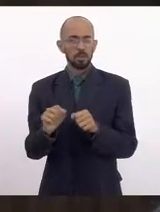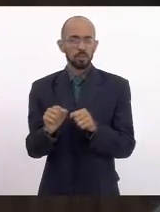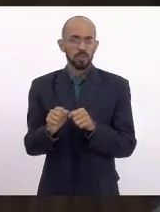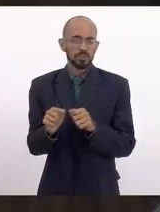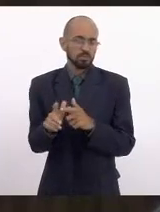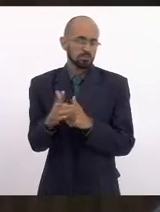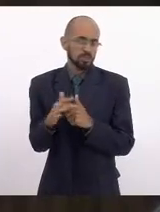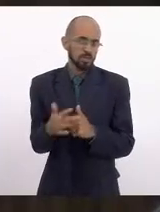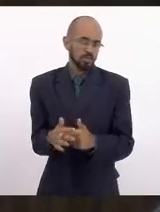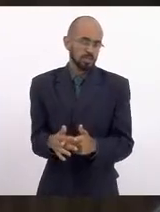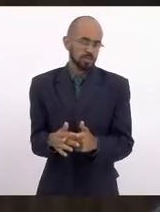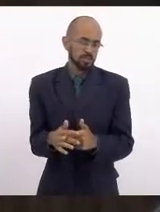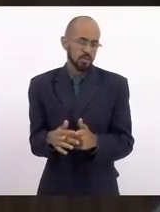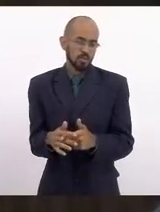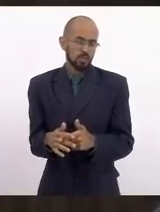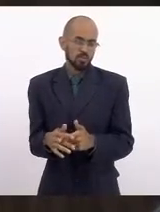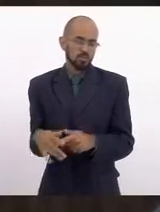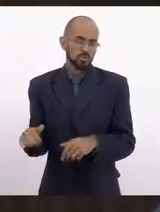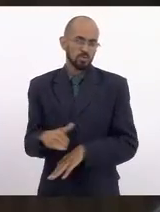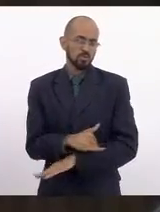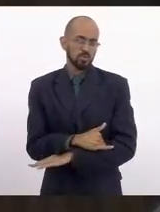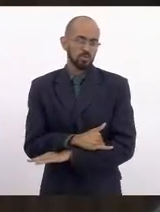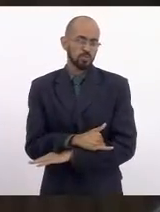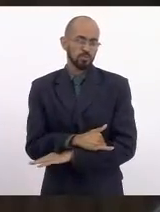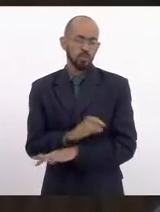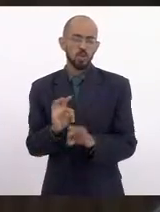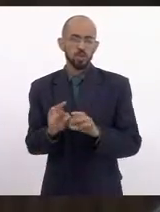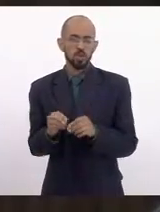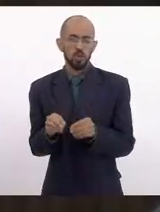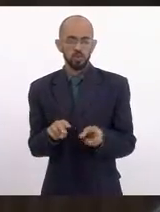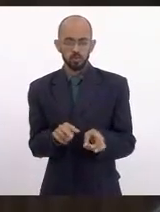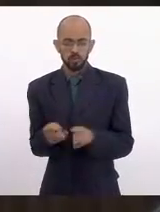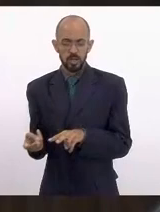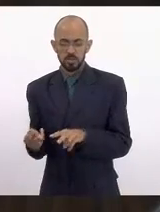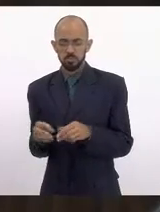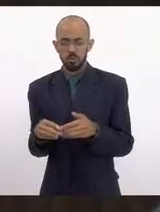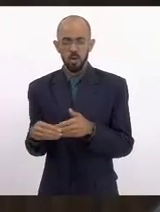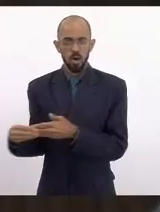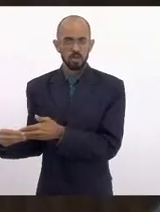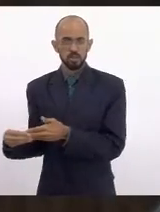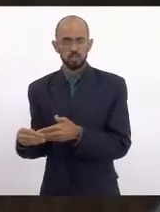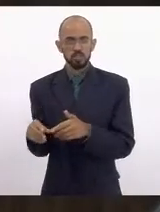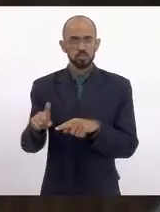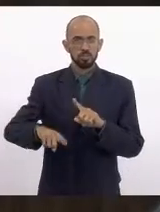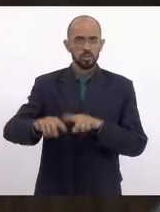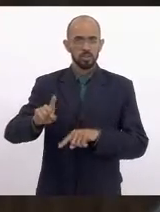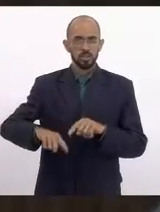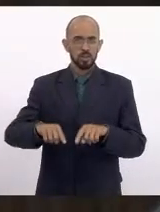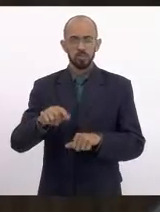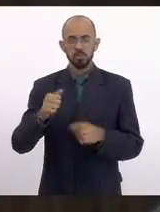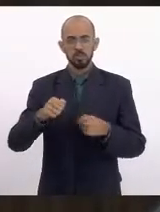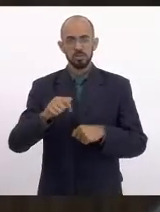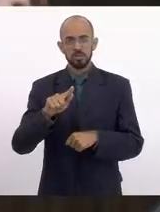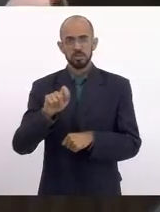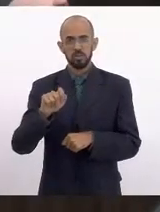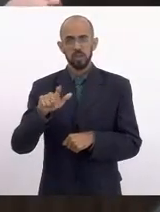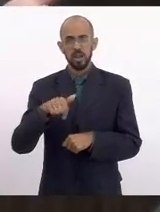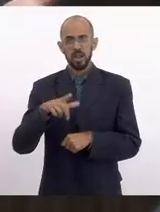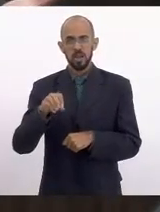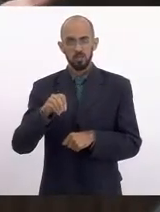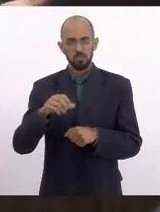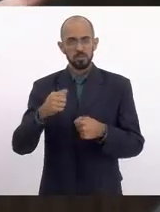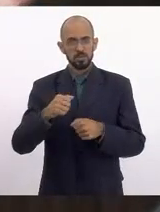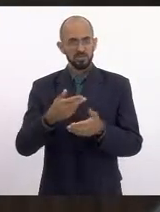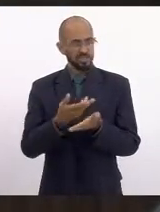manutenção de aeronaves todo o transporte de carga do Rio de Janeiro passa pelo Galeão só falta tem que desenhar